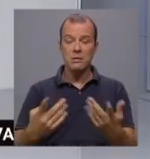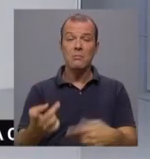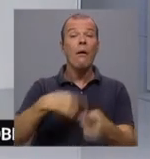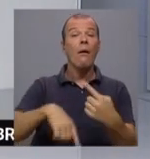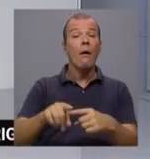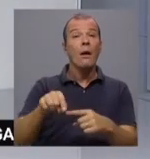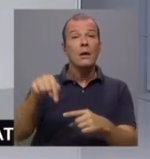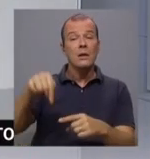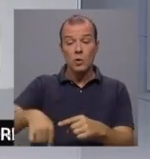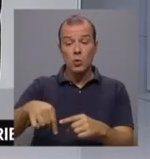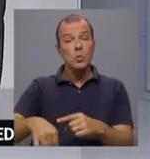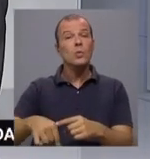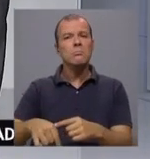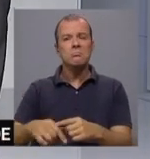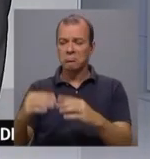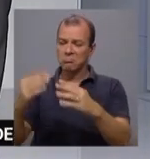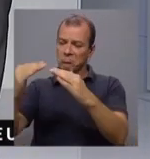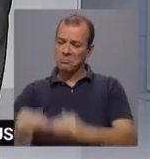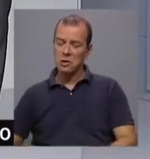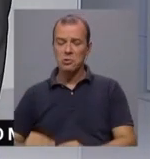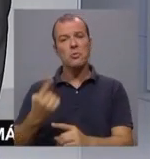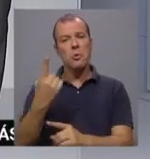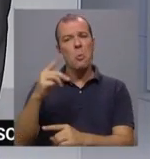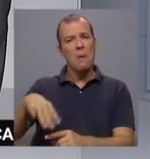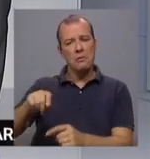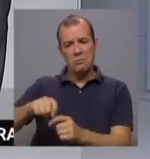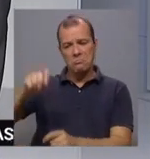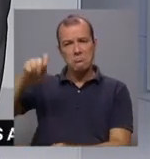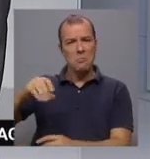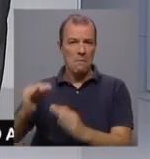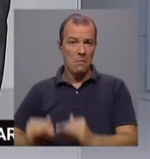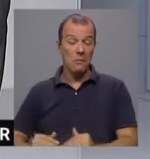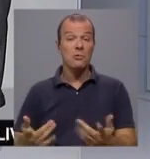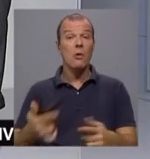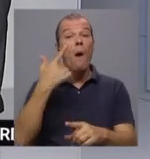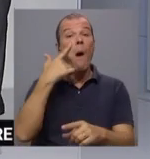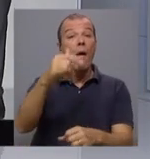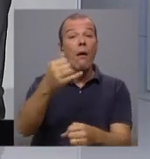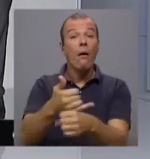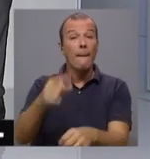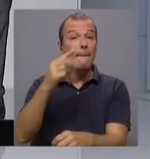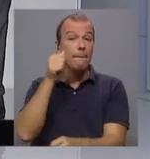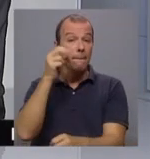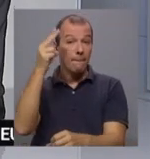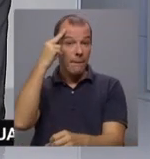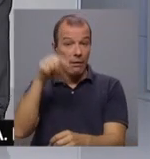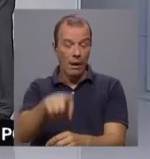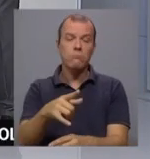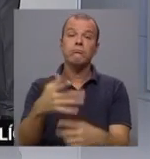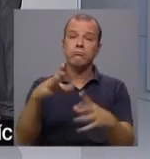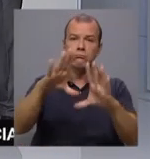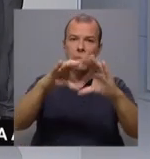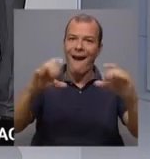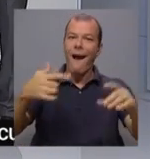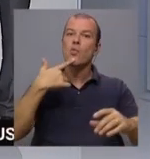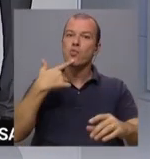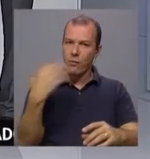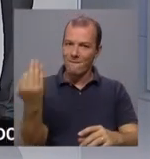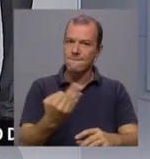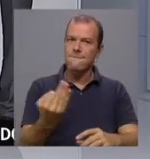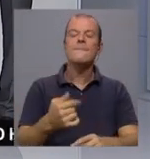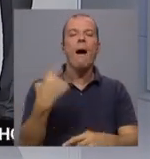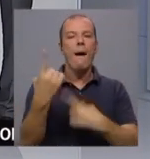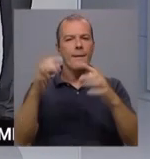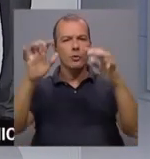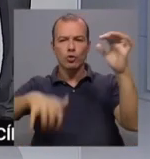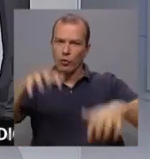do quadrante sul inferiores a 1 metro. Olhando para o arquipélago da Madeira, um dia de céu geralmente muito nublado, com alguns períodos